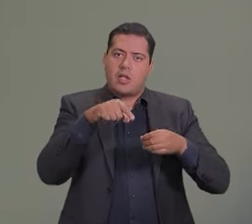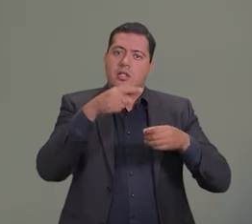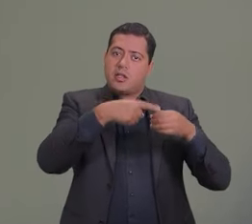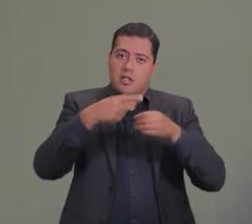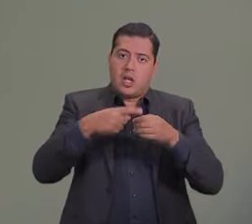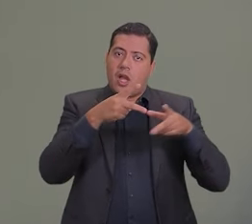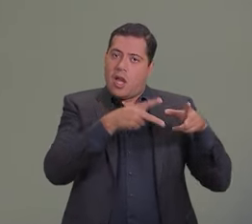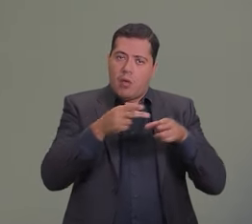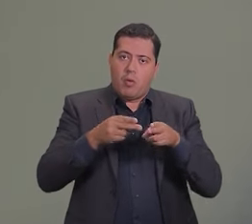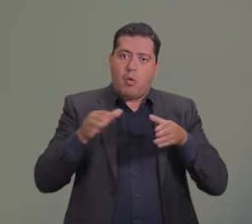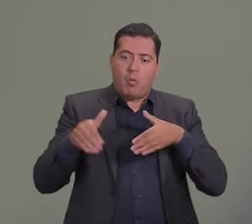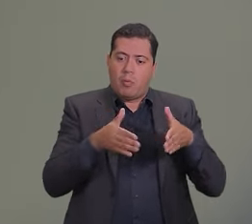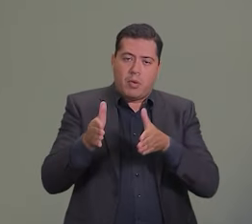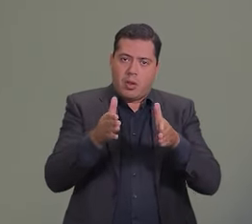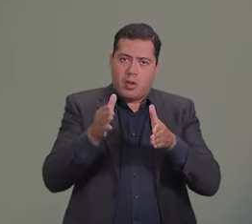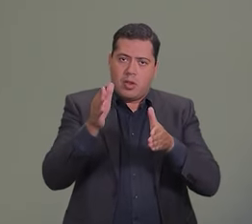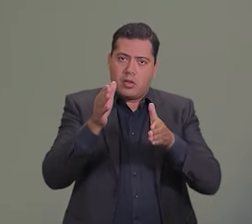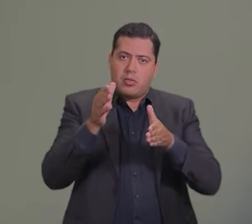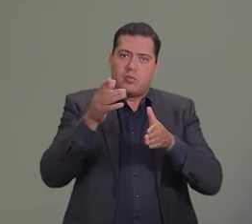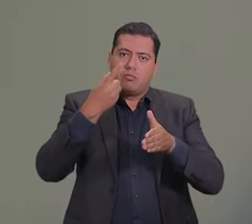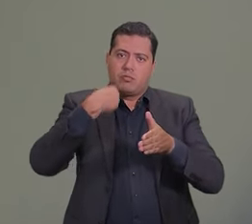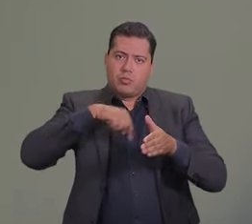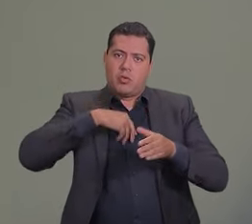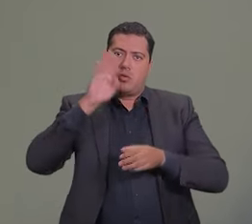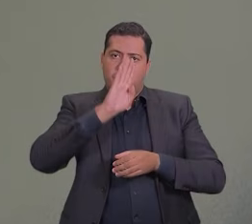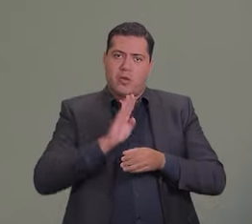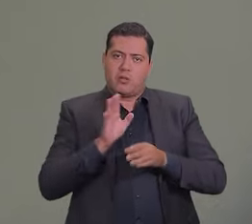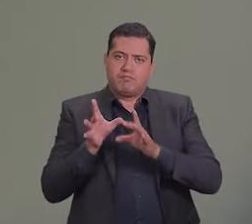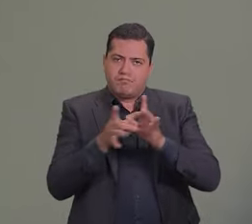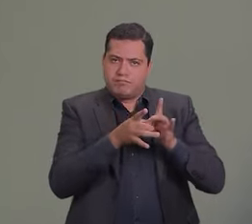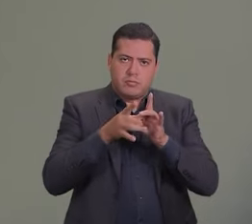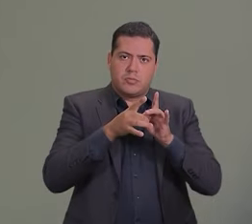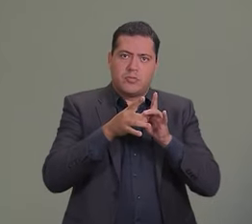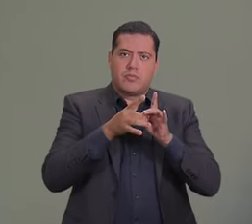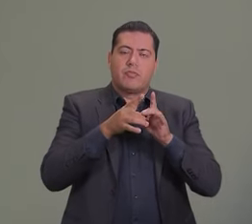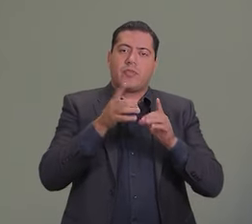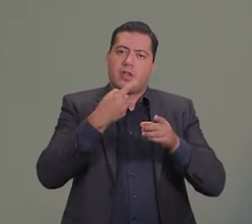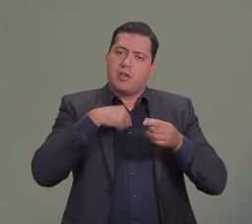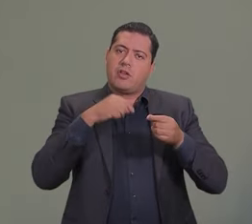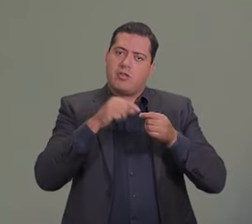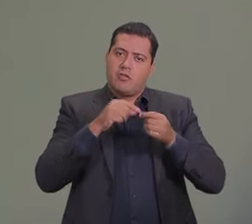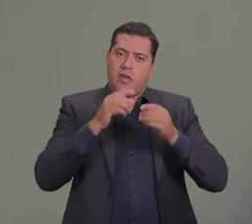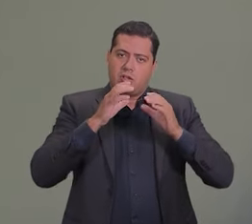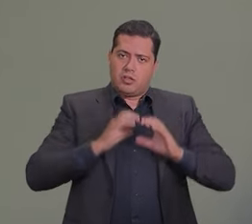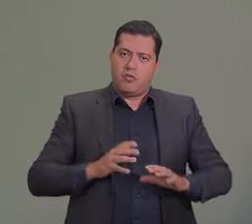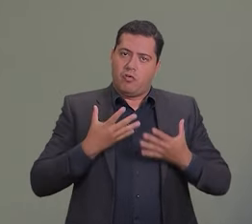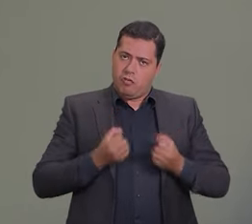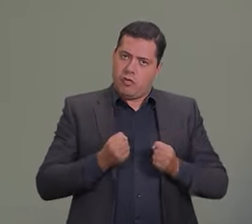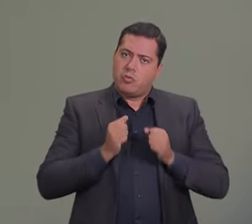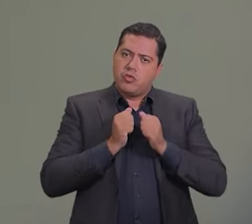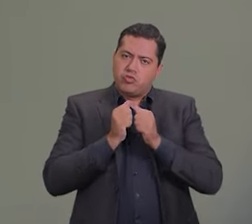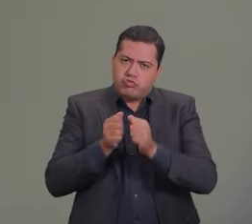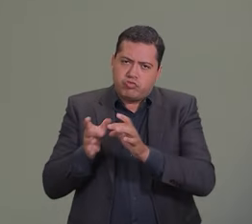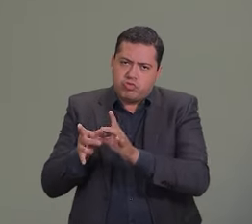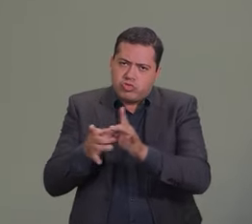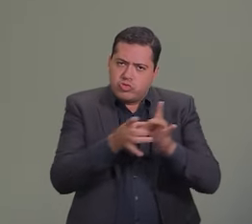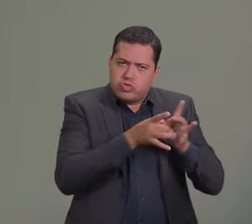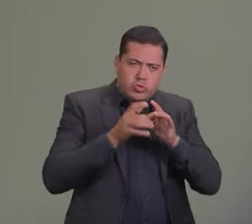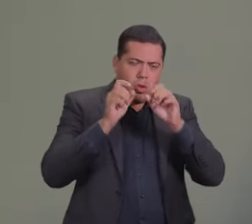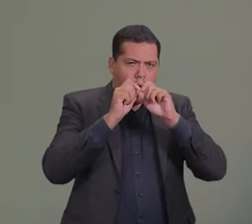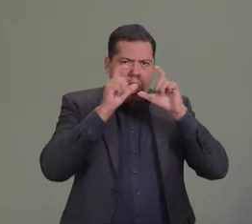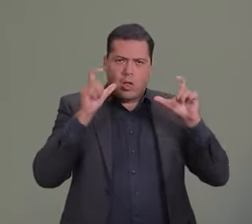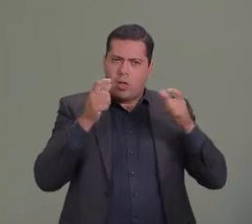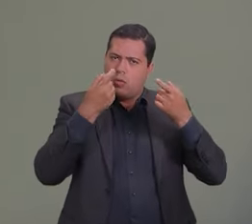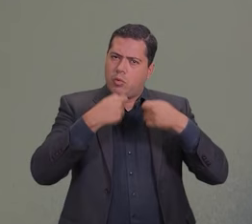caminhamos todos os dias. Do plural, fazemos a unidade cívica. Vamos caminhar juntos,